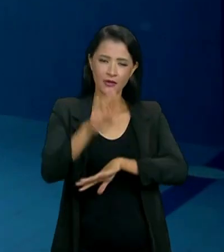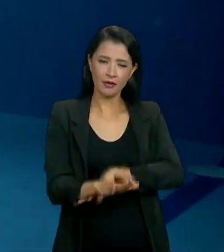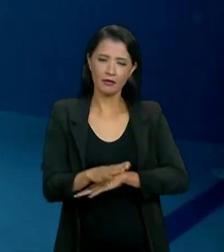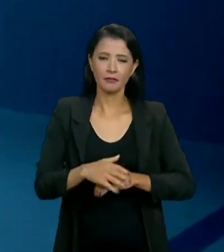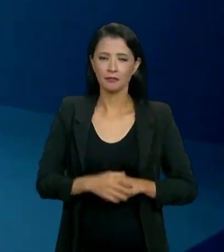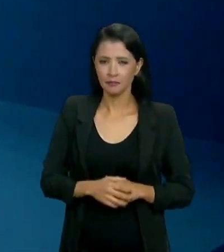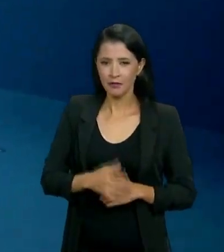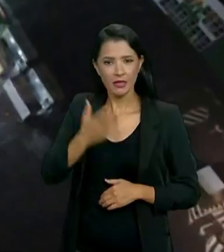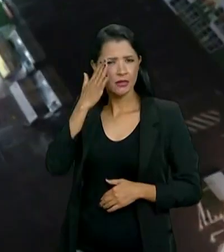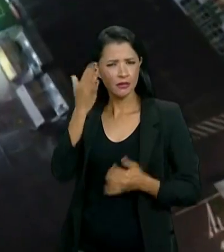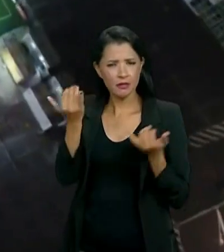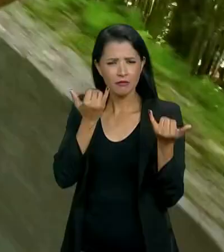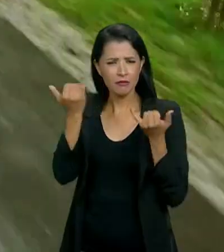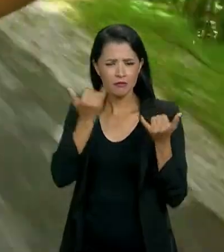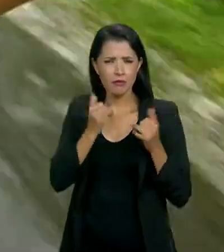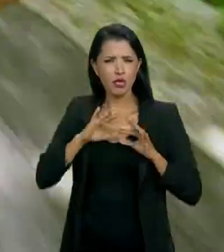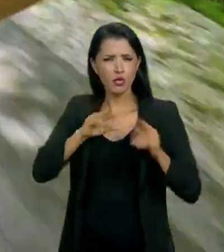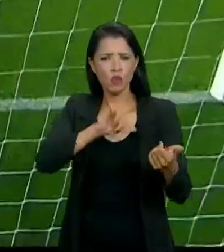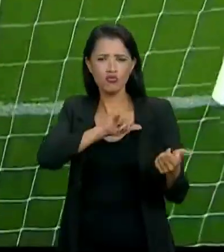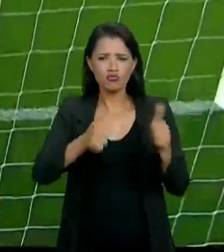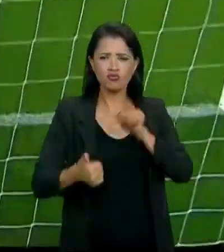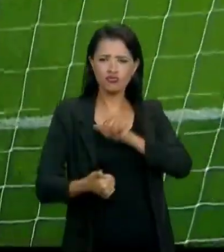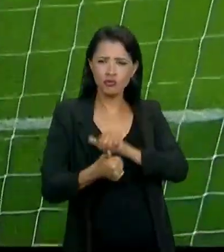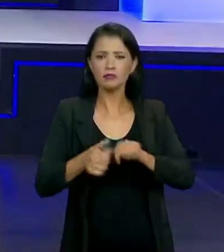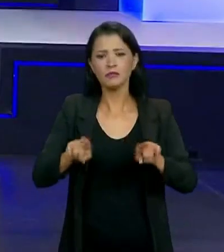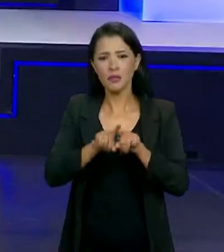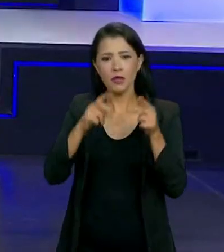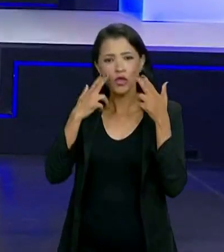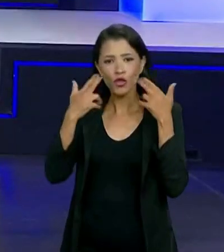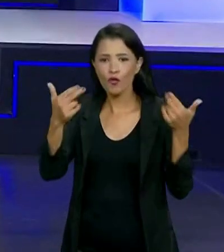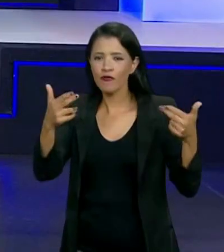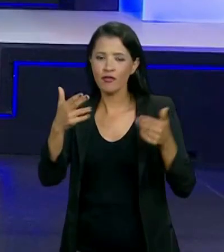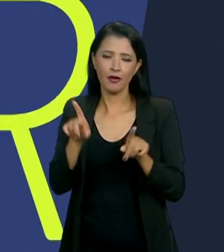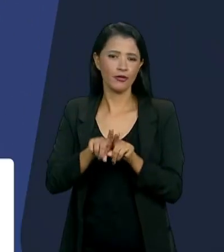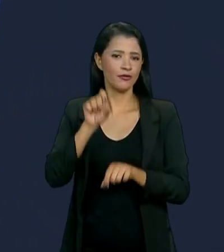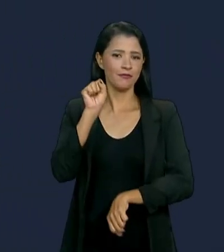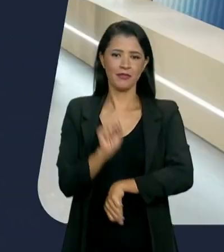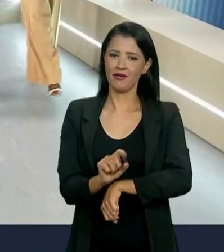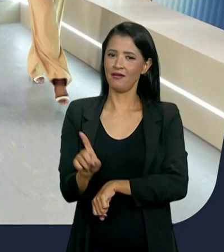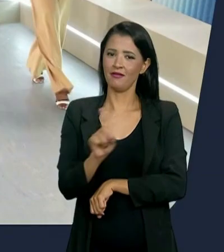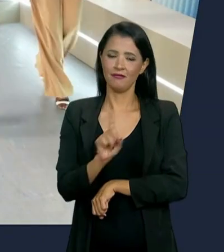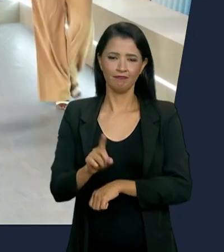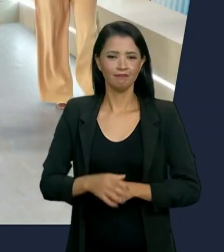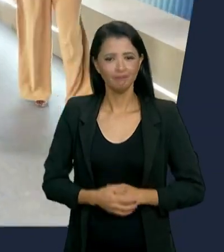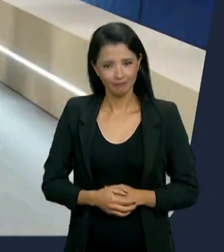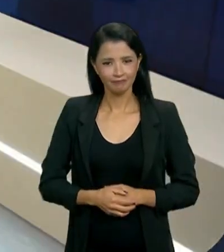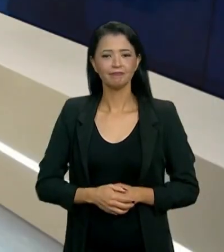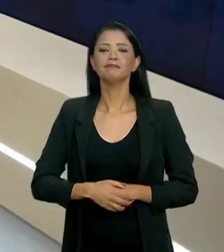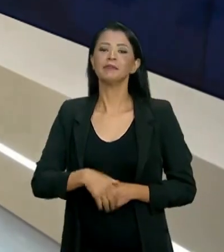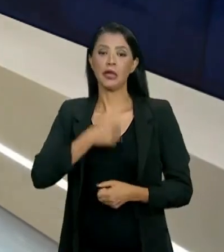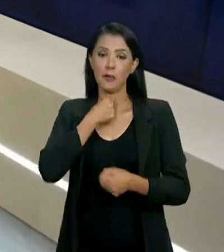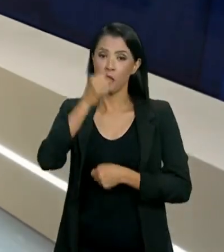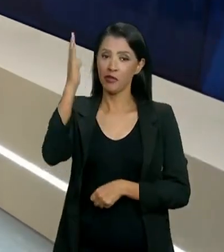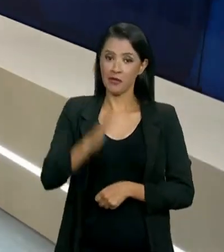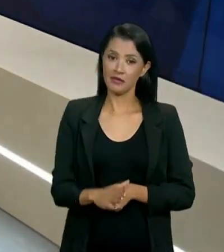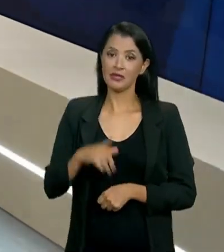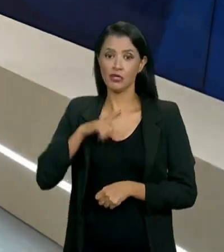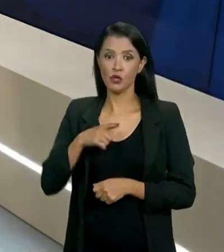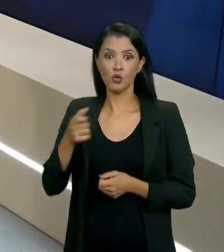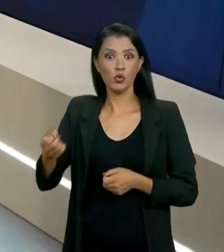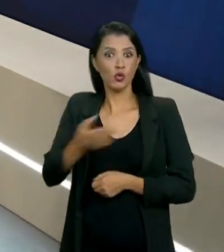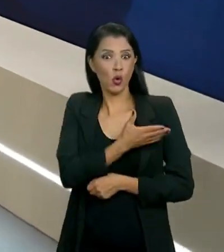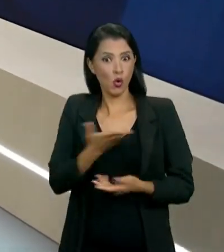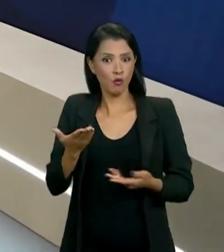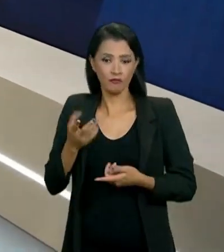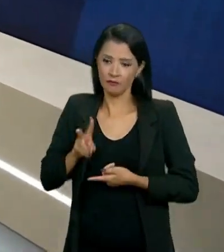É hora de saber tudo sobre esporte. E as novidades não param por aí. O Repórter Brasil está de cara nova.